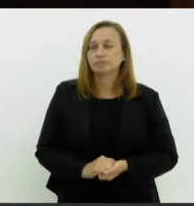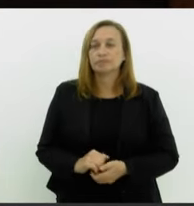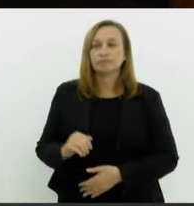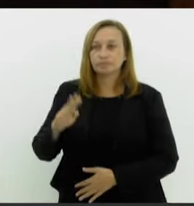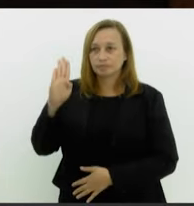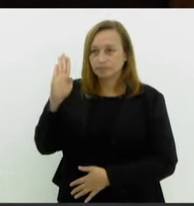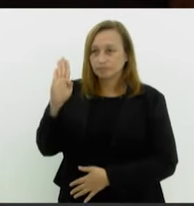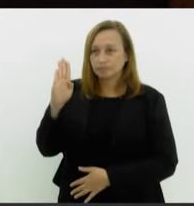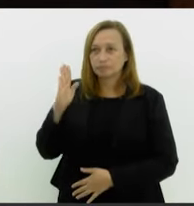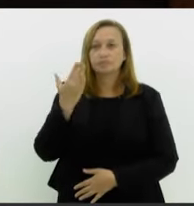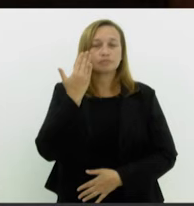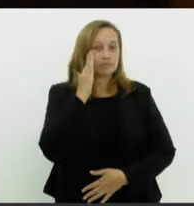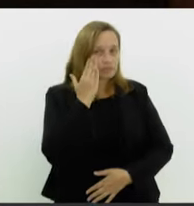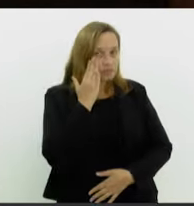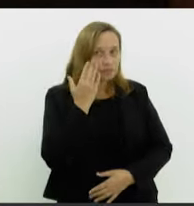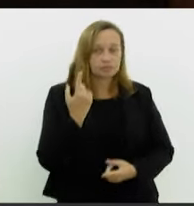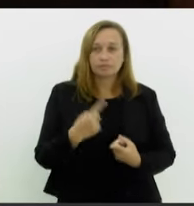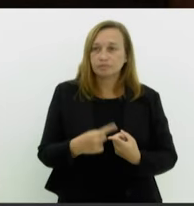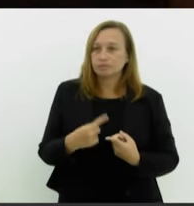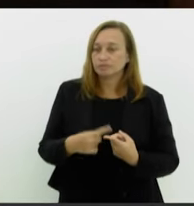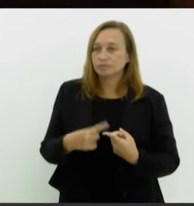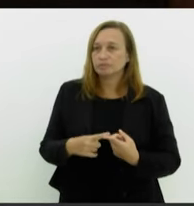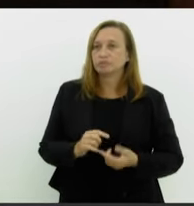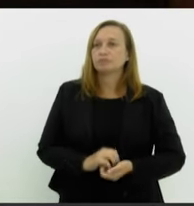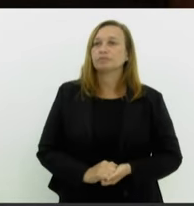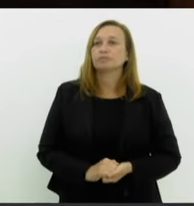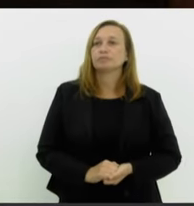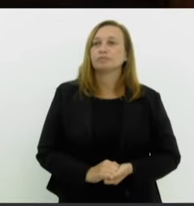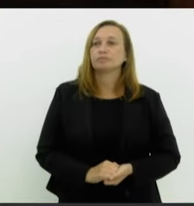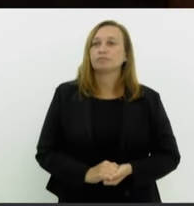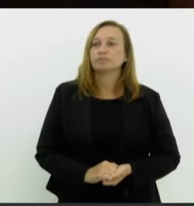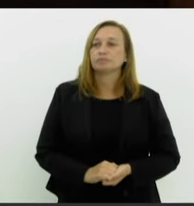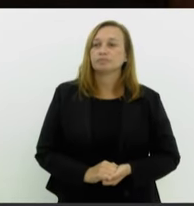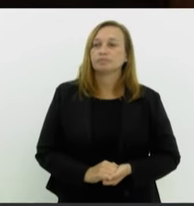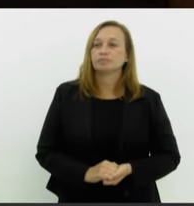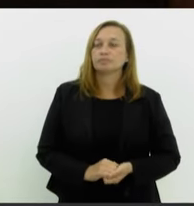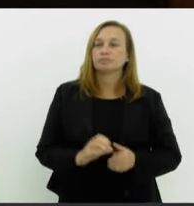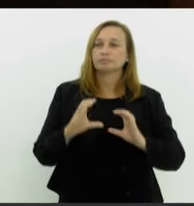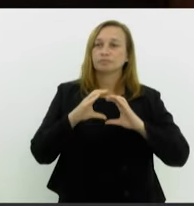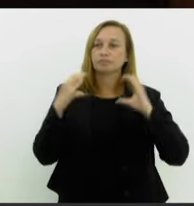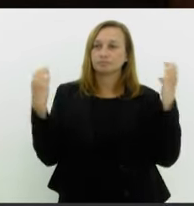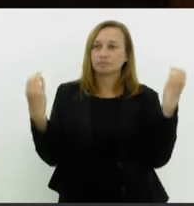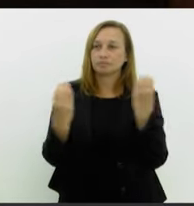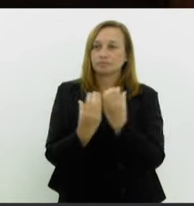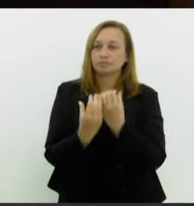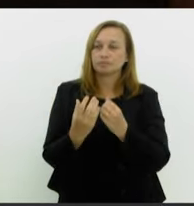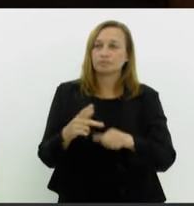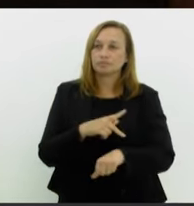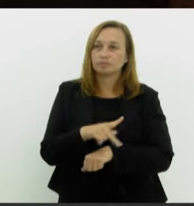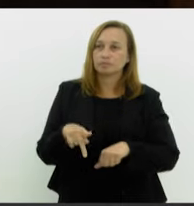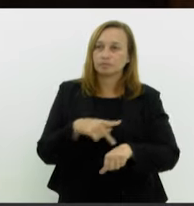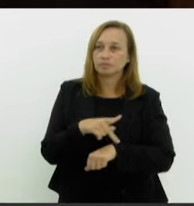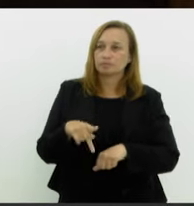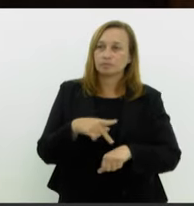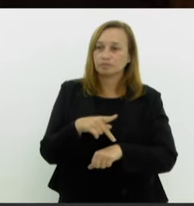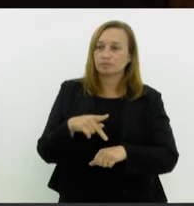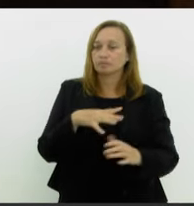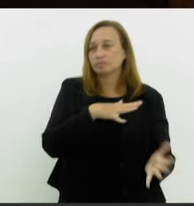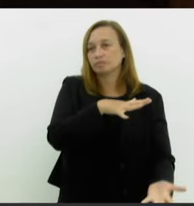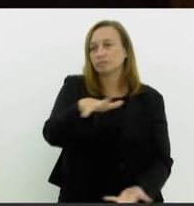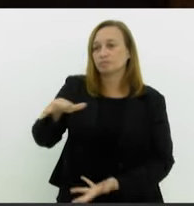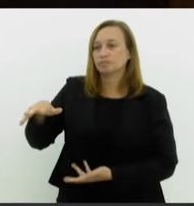saibam dela porque é uma convenção eh internacional no âmbito Global portanto